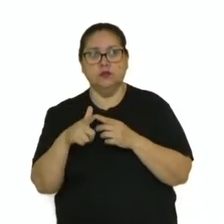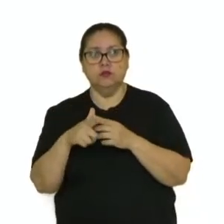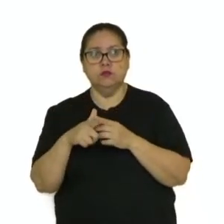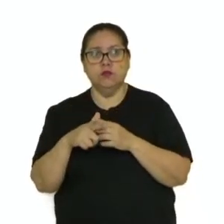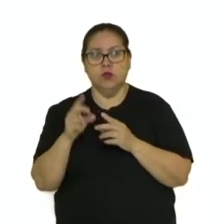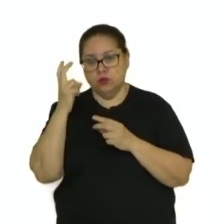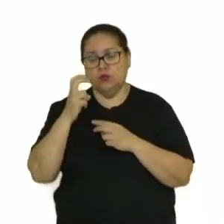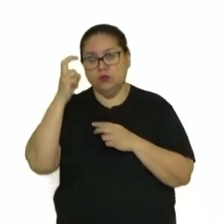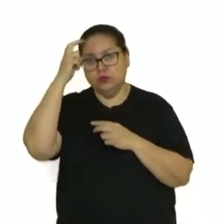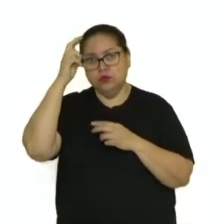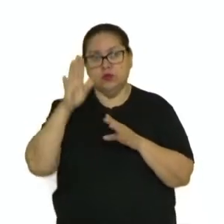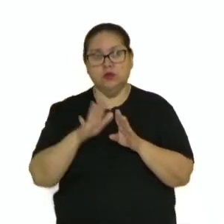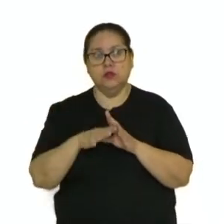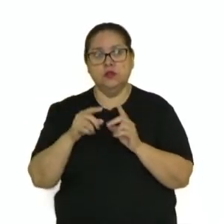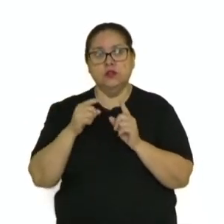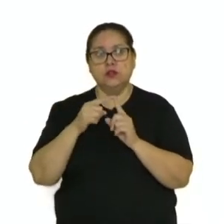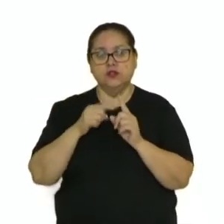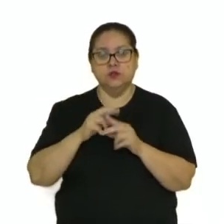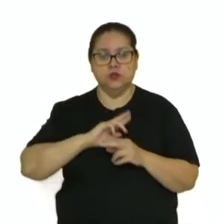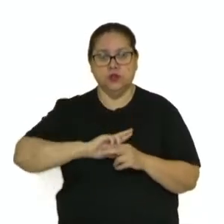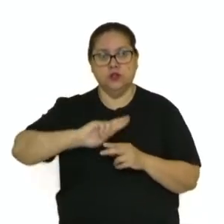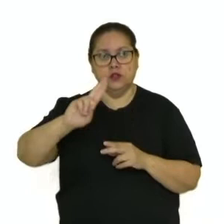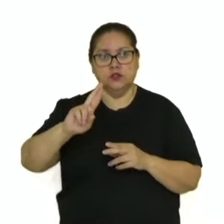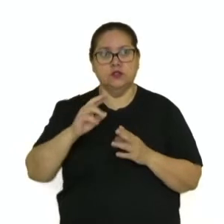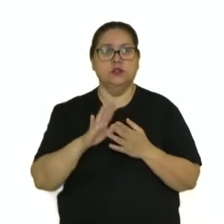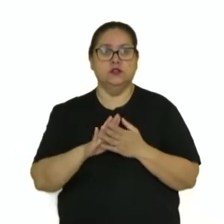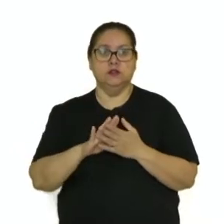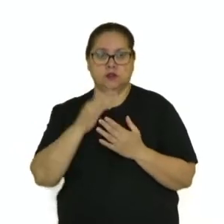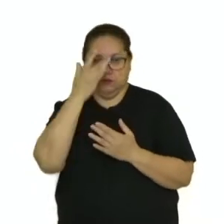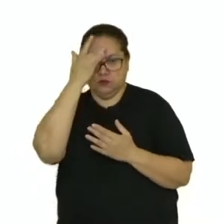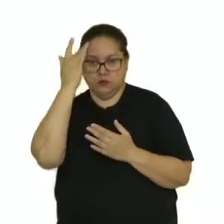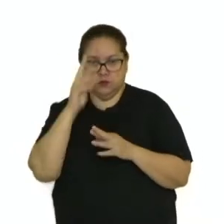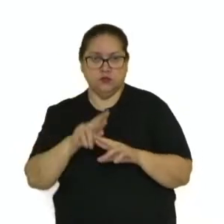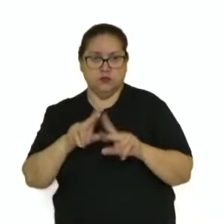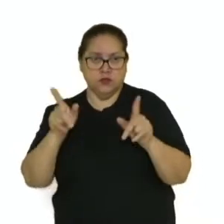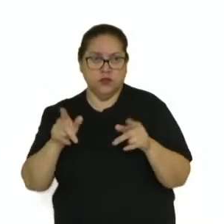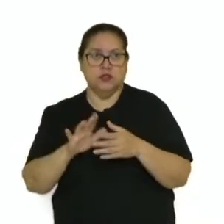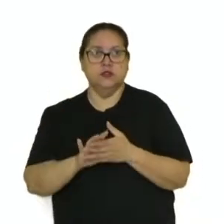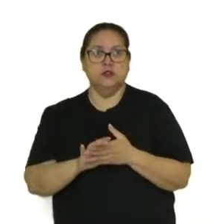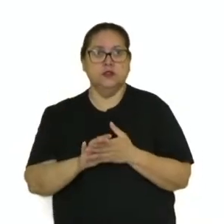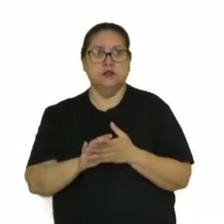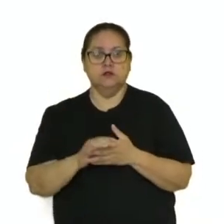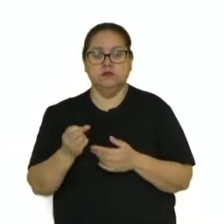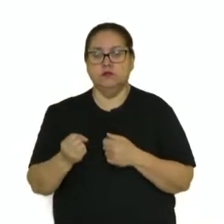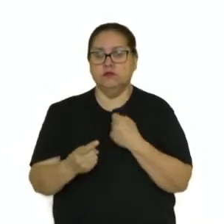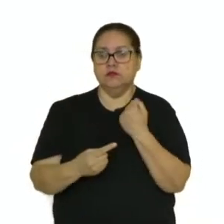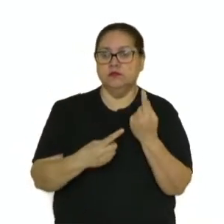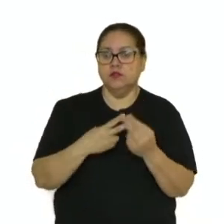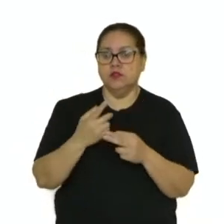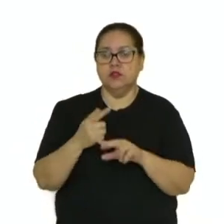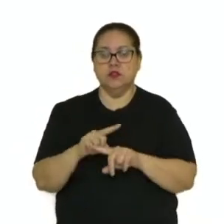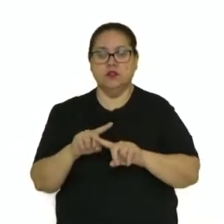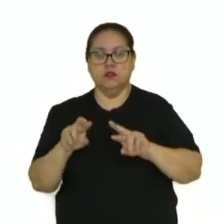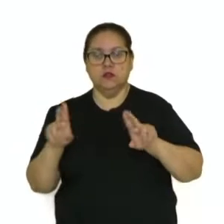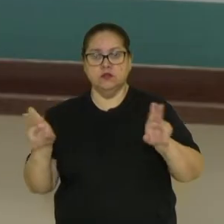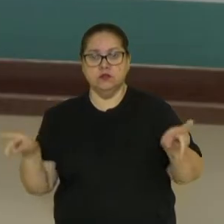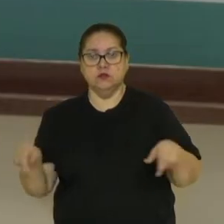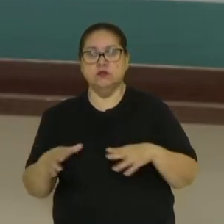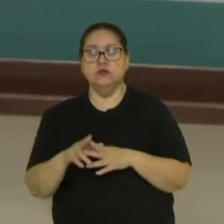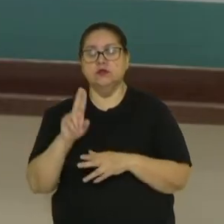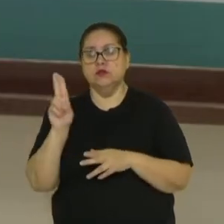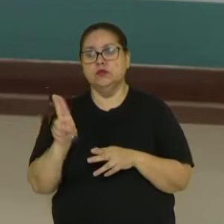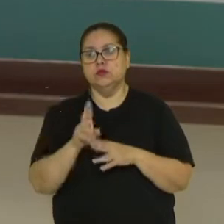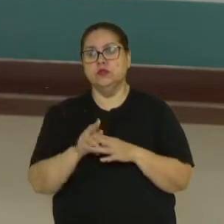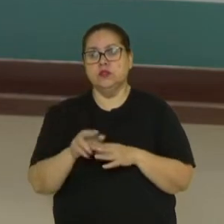questão cultural também, como tipos diferentes de religião, tipos étnicos diferentes, né? Então são vários os tipos de critérios utilizados